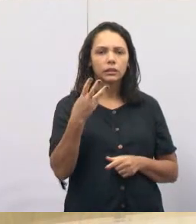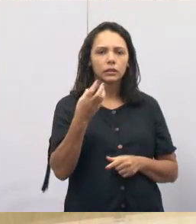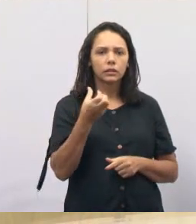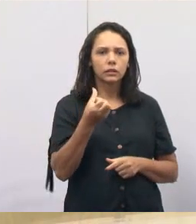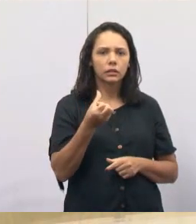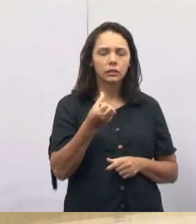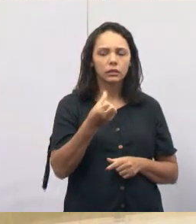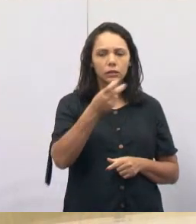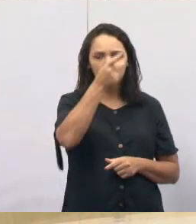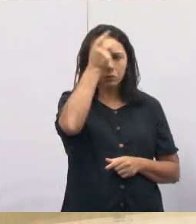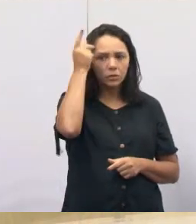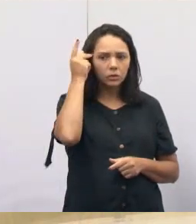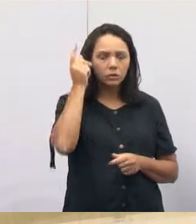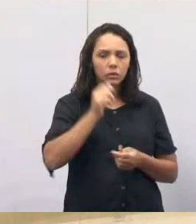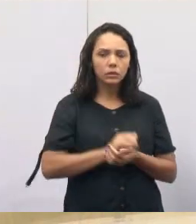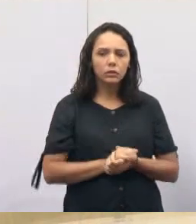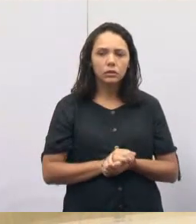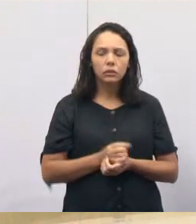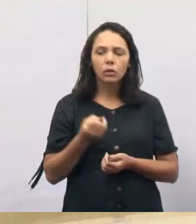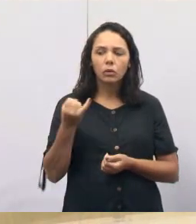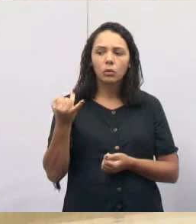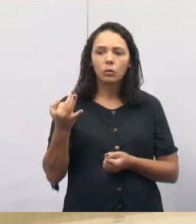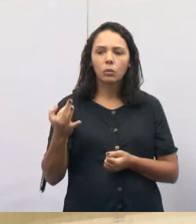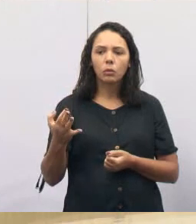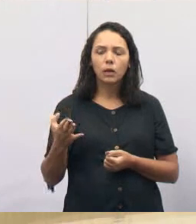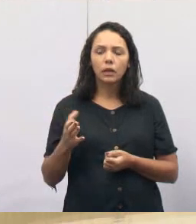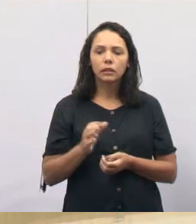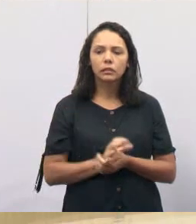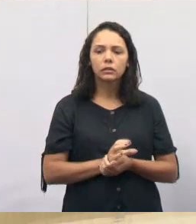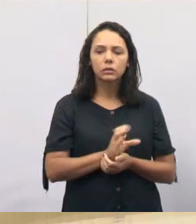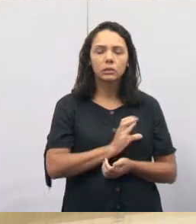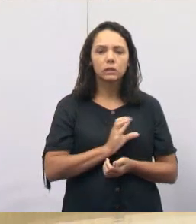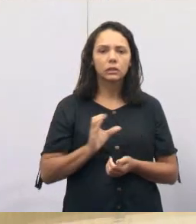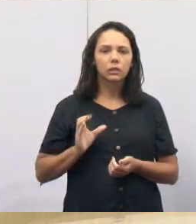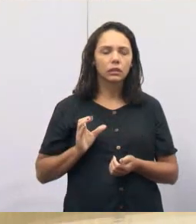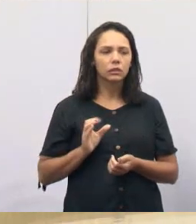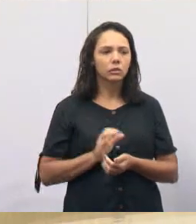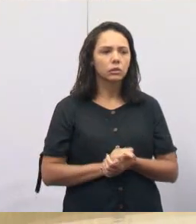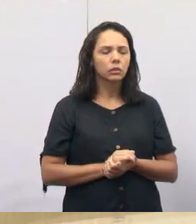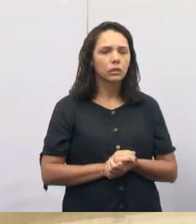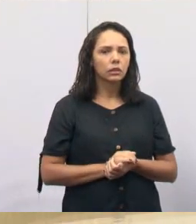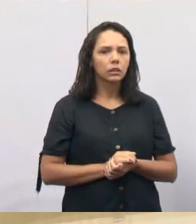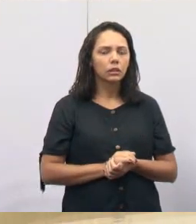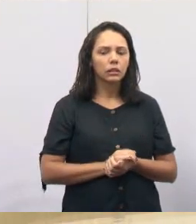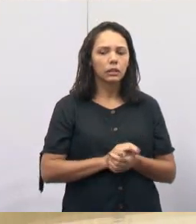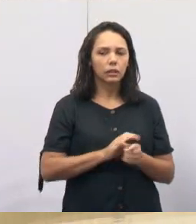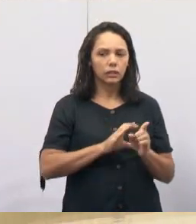pessoas. 1.1. Quais os cargos? Os cargos atuantes são assistente social,